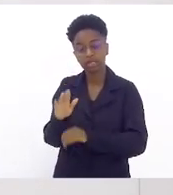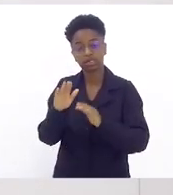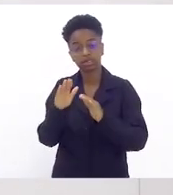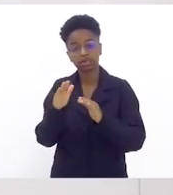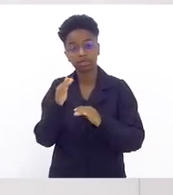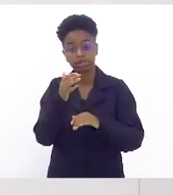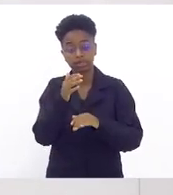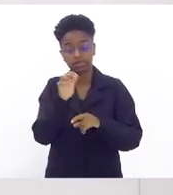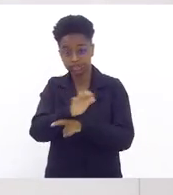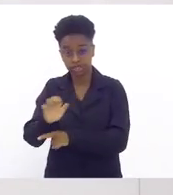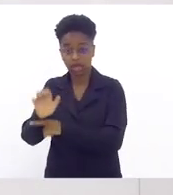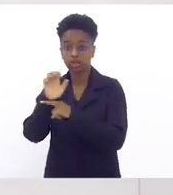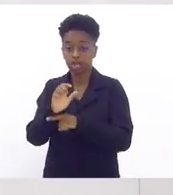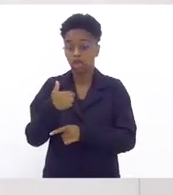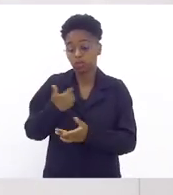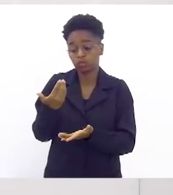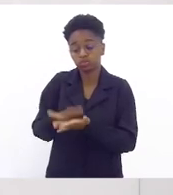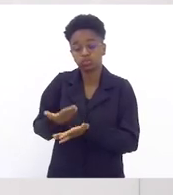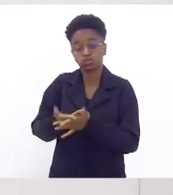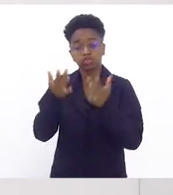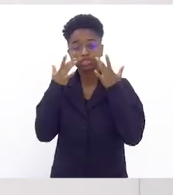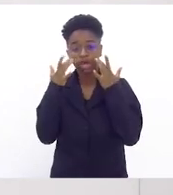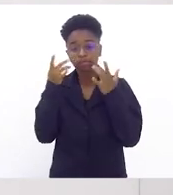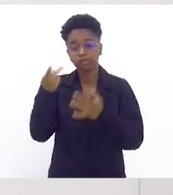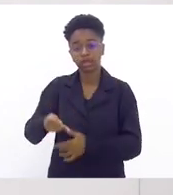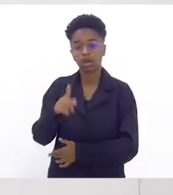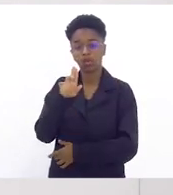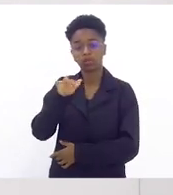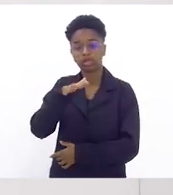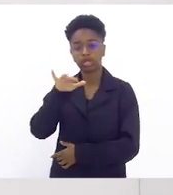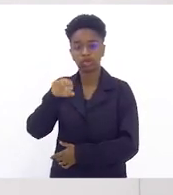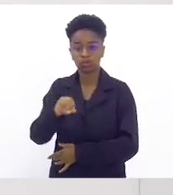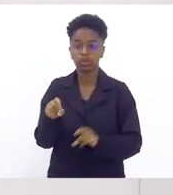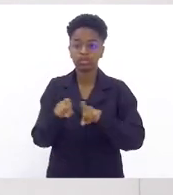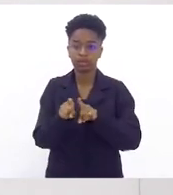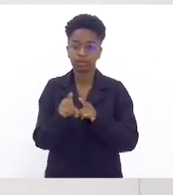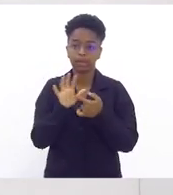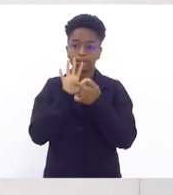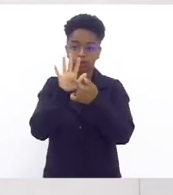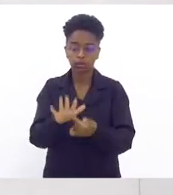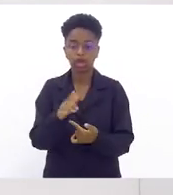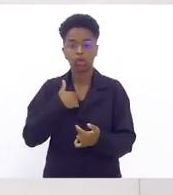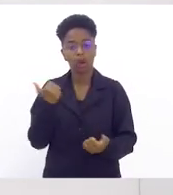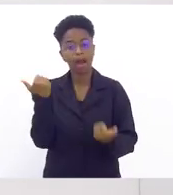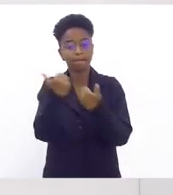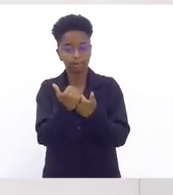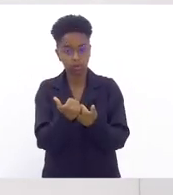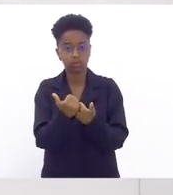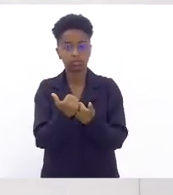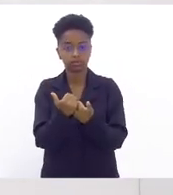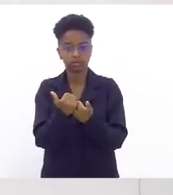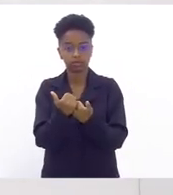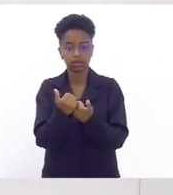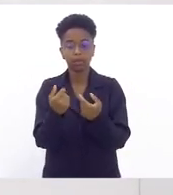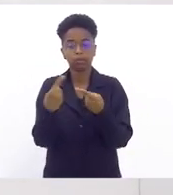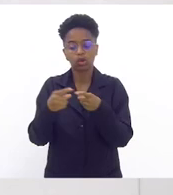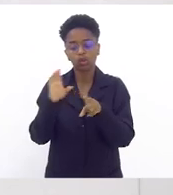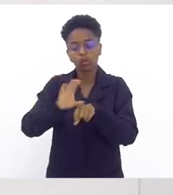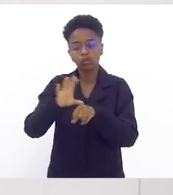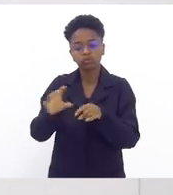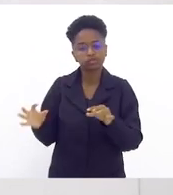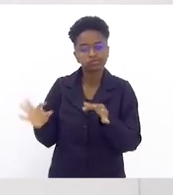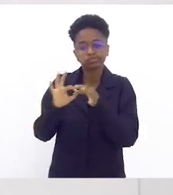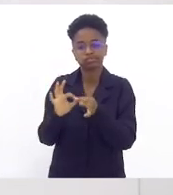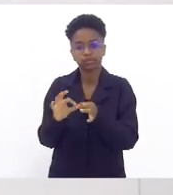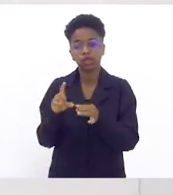para a cultura do Estado eu como estudante de teatro da Unirio vem aqui também a demonstrar é meu apoio como o curso irmão porque só